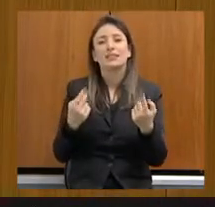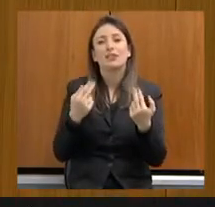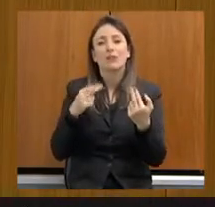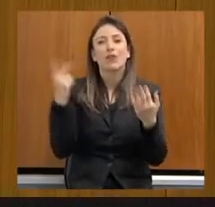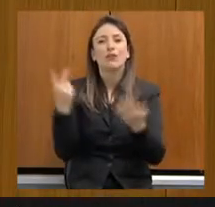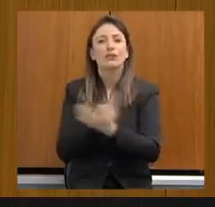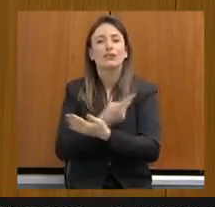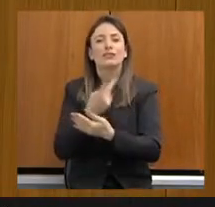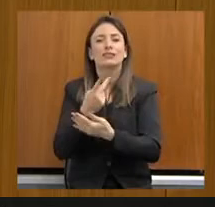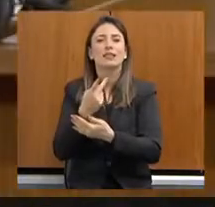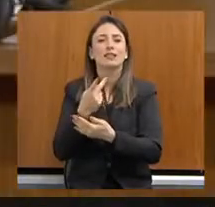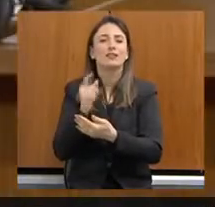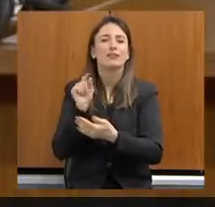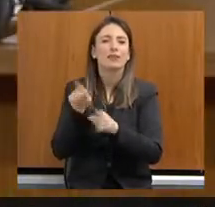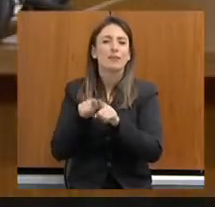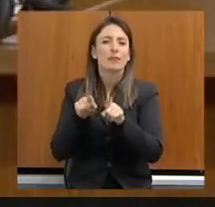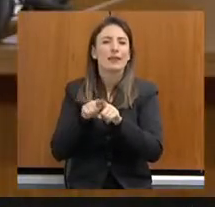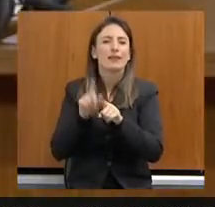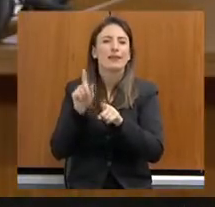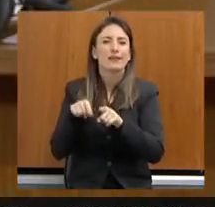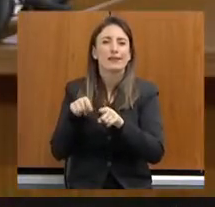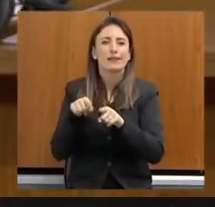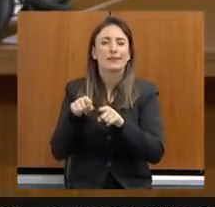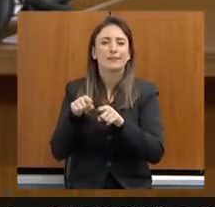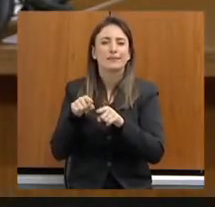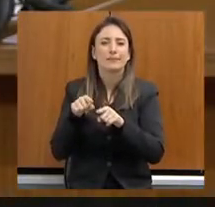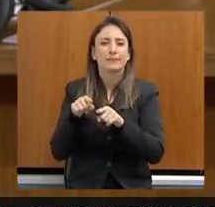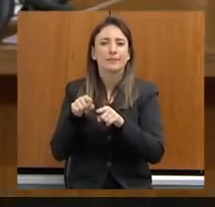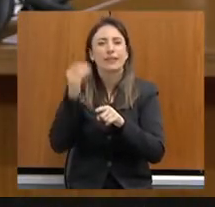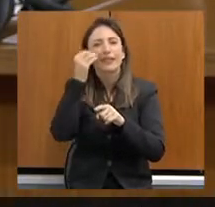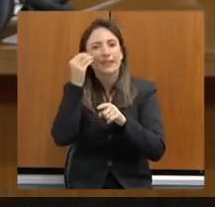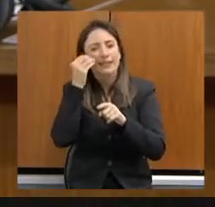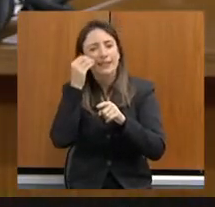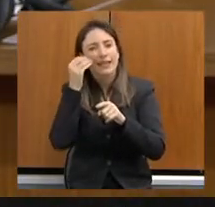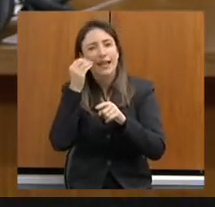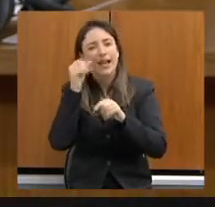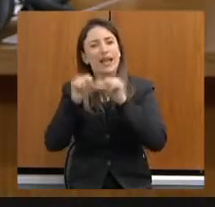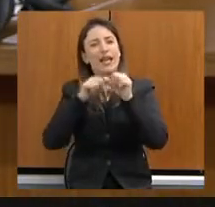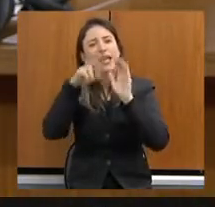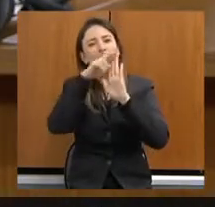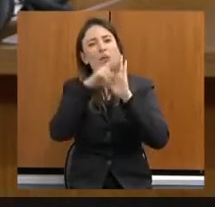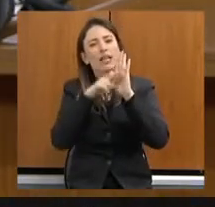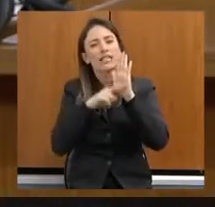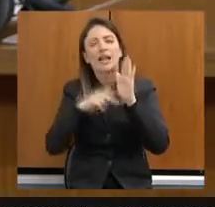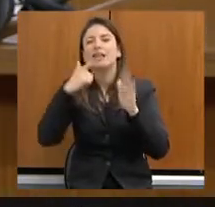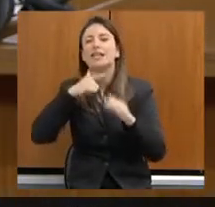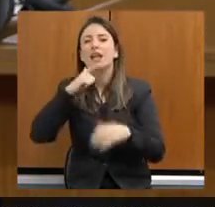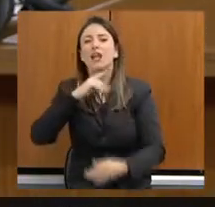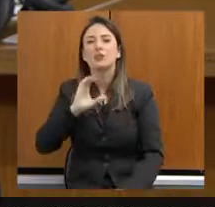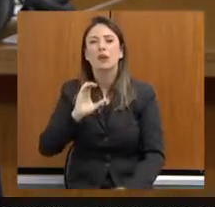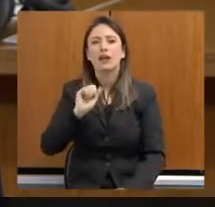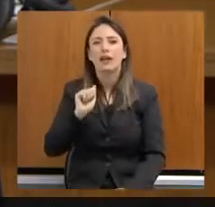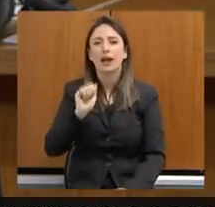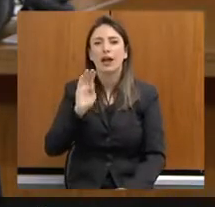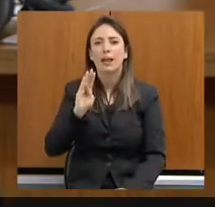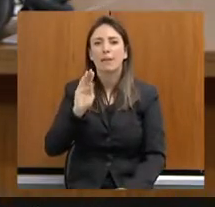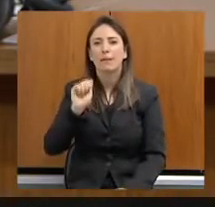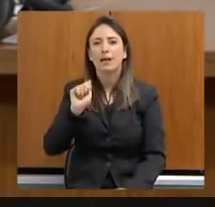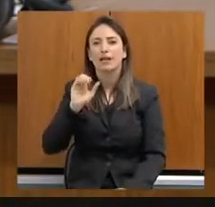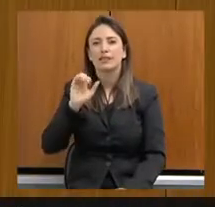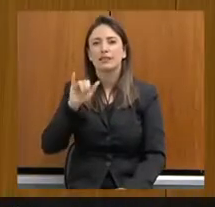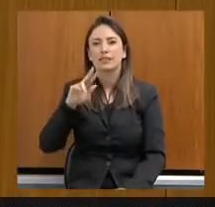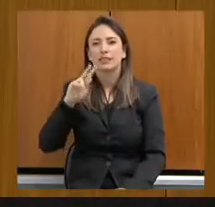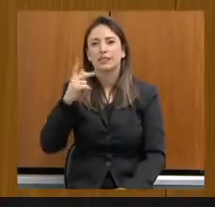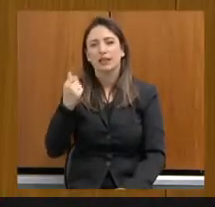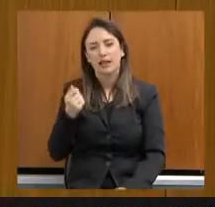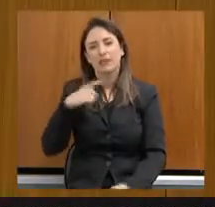caso da nós estamos trabalhando também para a regularização do queijo cabacinha que vai ajudar muito diferentes regiões